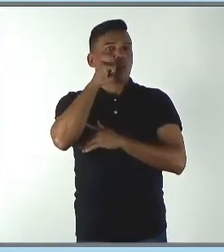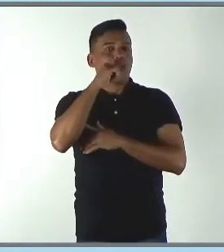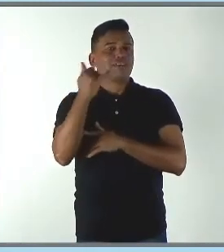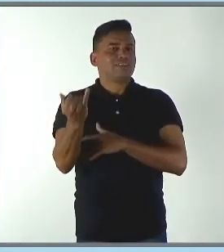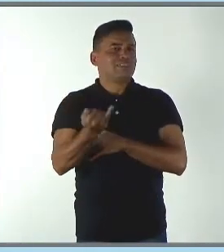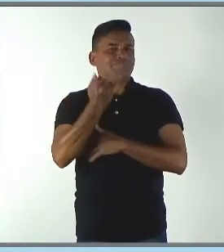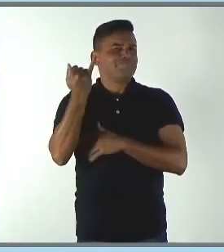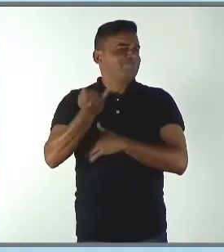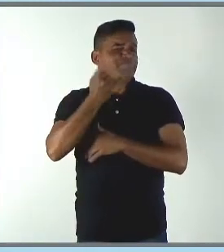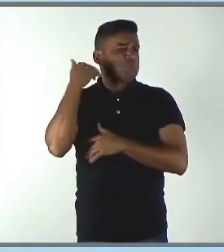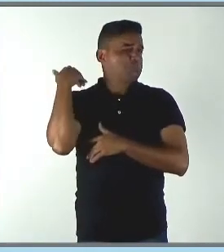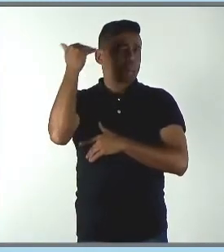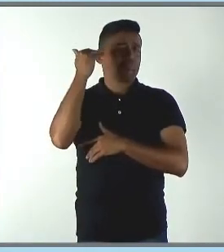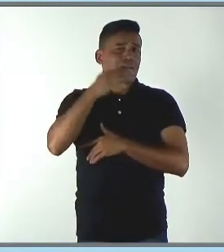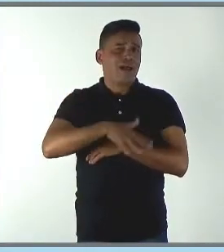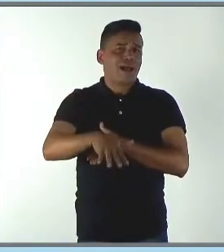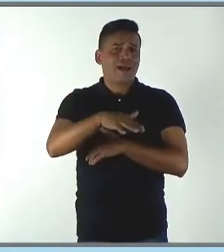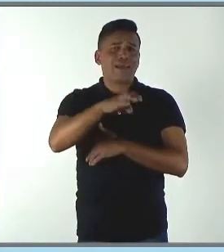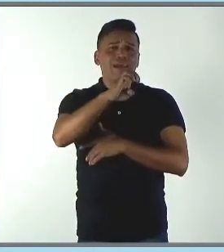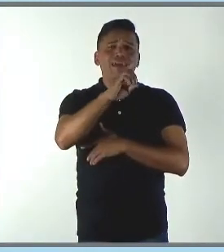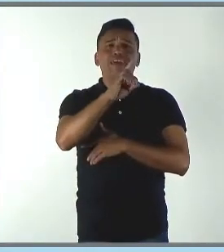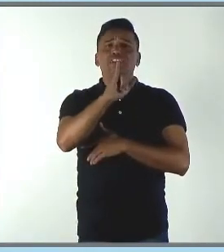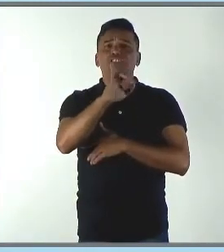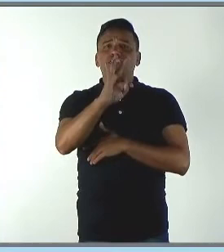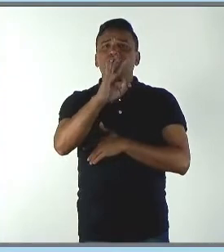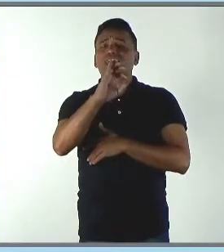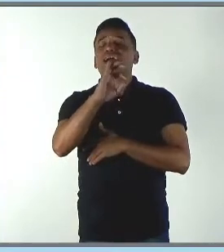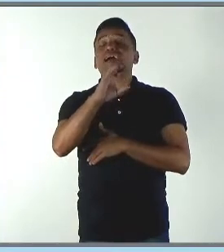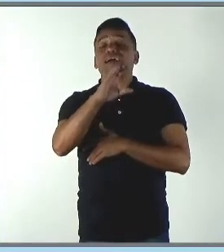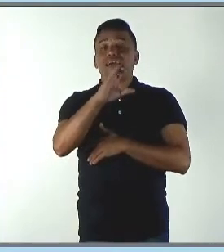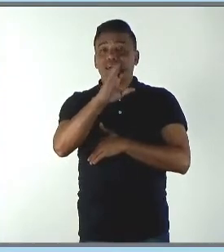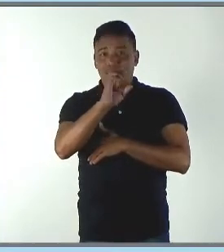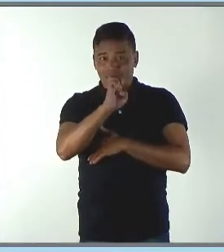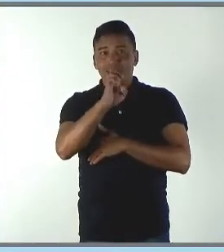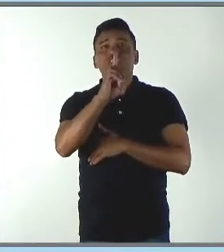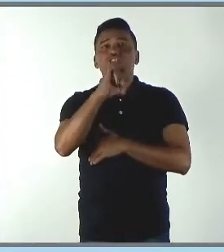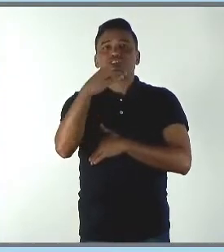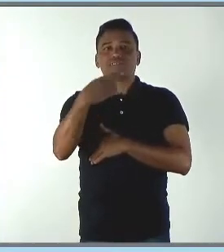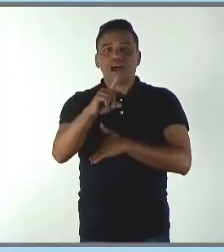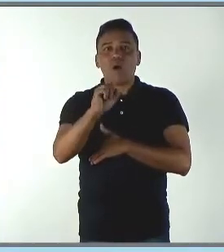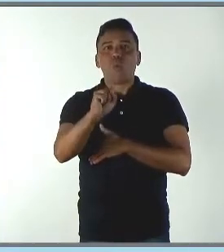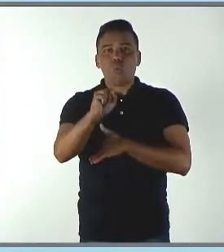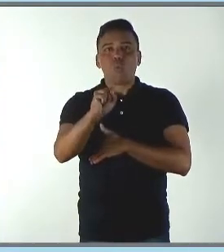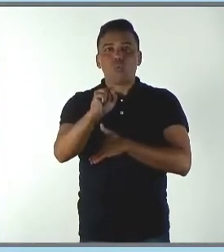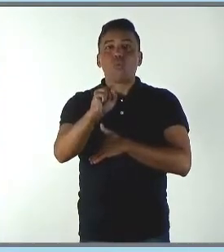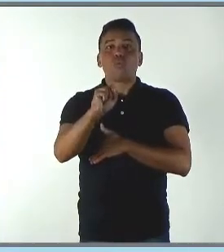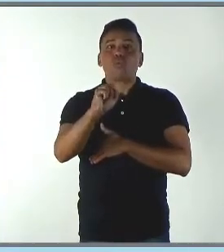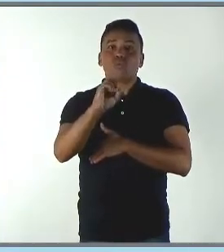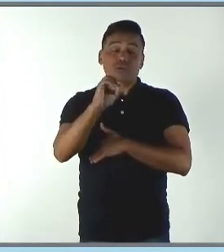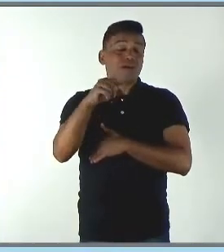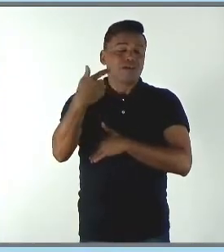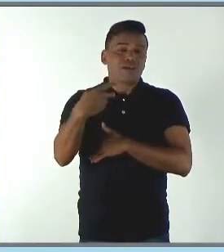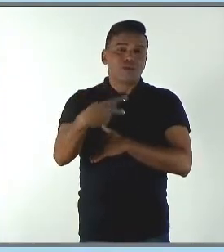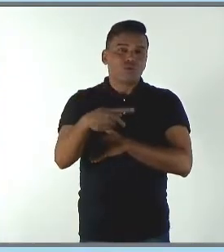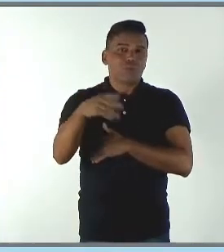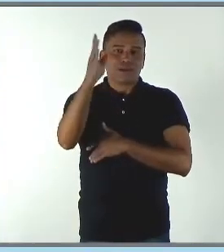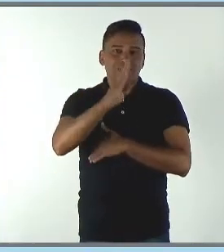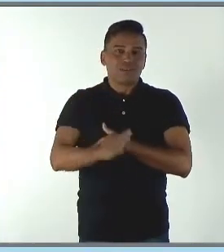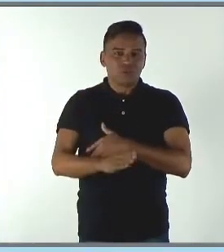no Brasil. E essa história, como o Edmilson disse, é muito masculina, né? A gente conta muitos